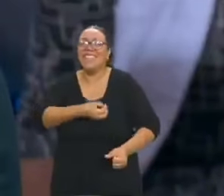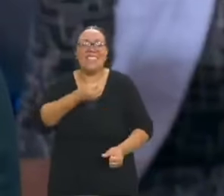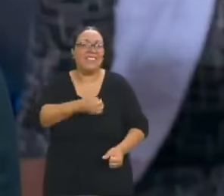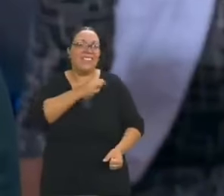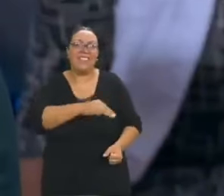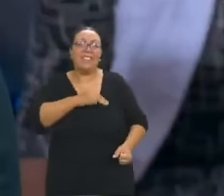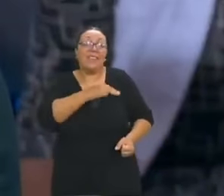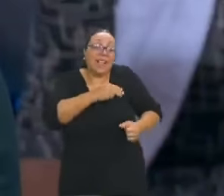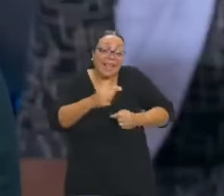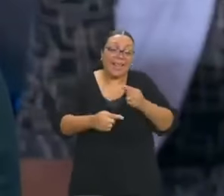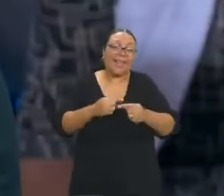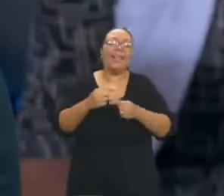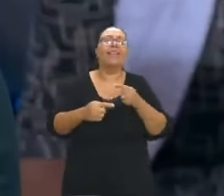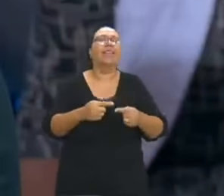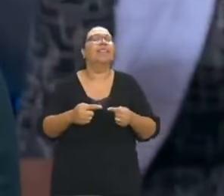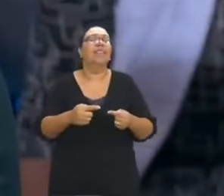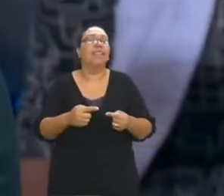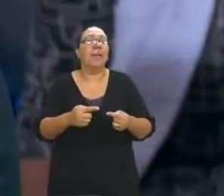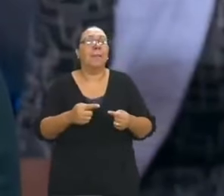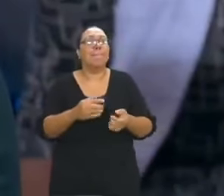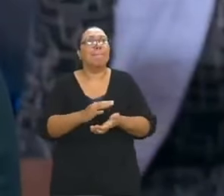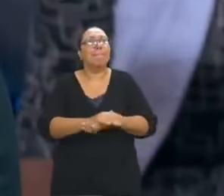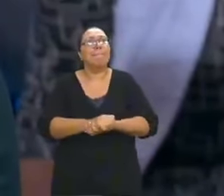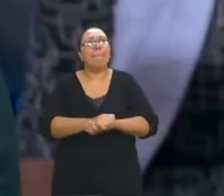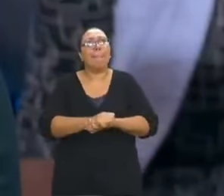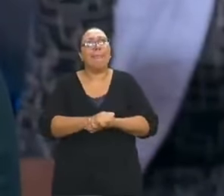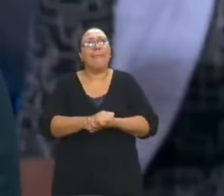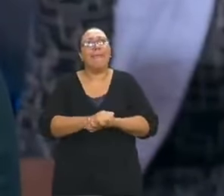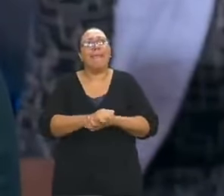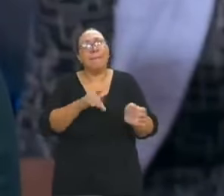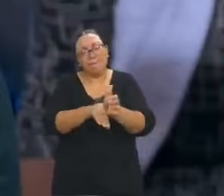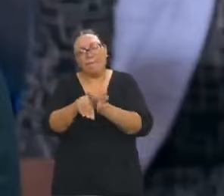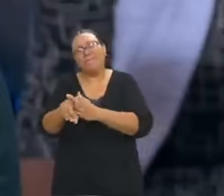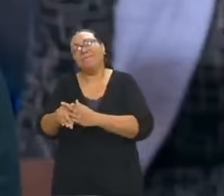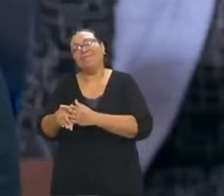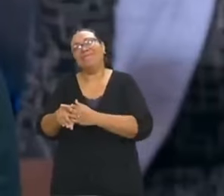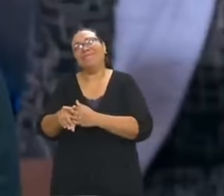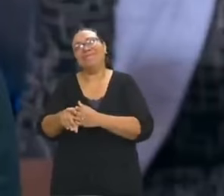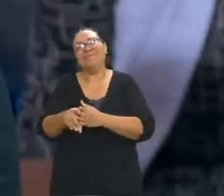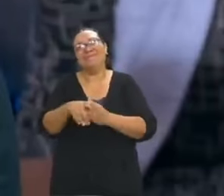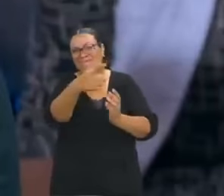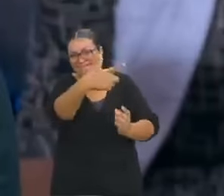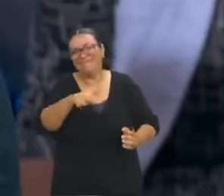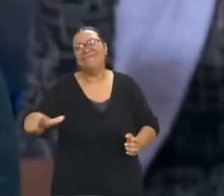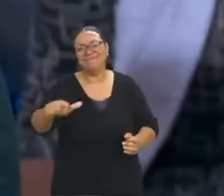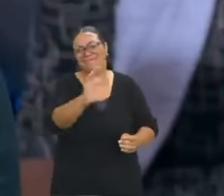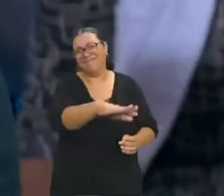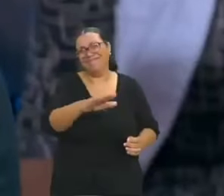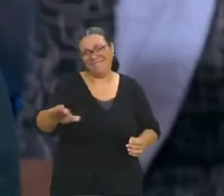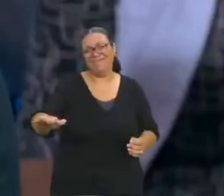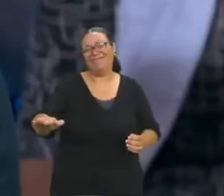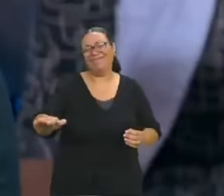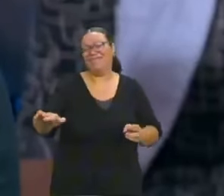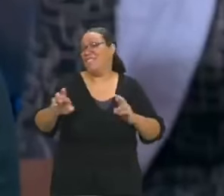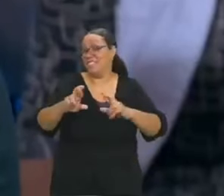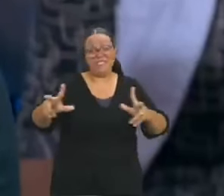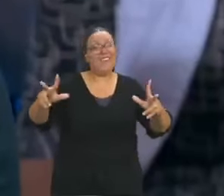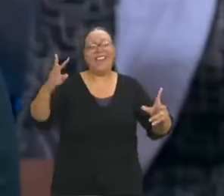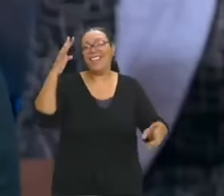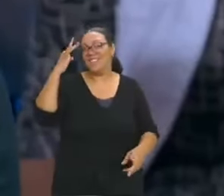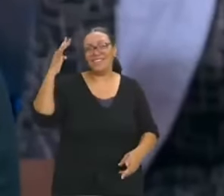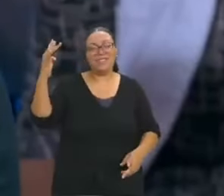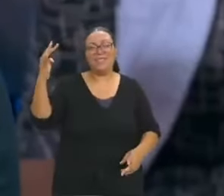grande, quando depois, pouco tempo depois, nós fizemos a mesma dinâmica. E a resposta das crianças já foram